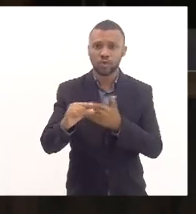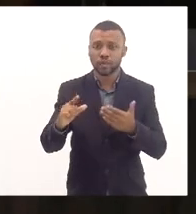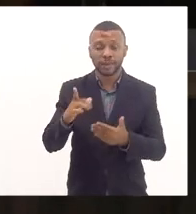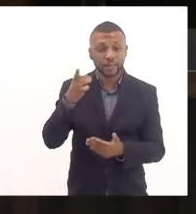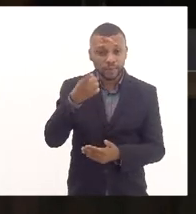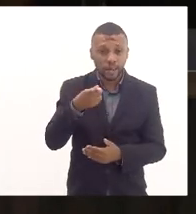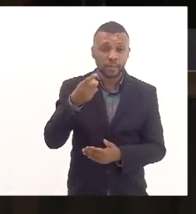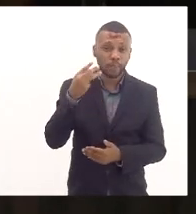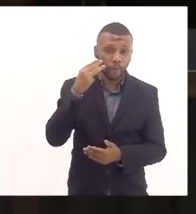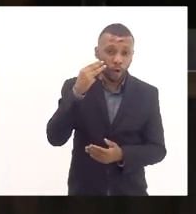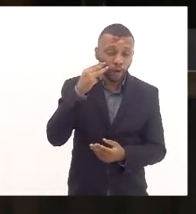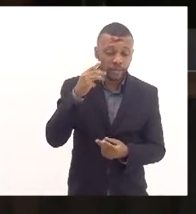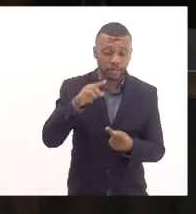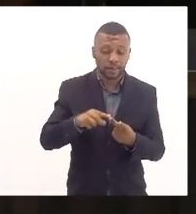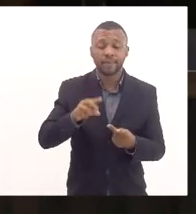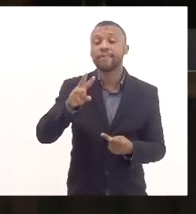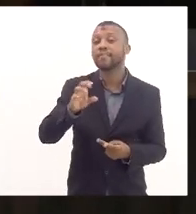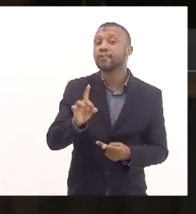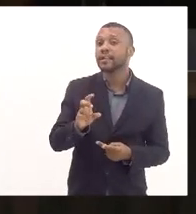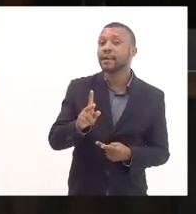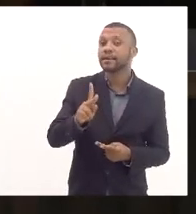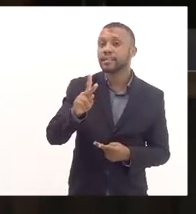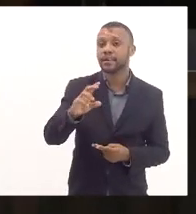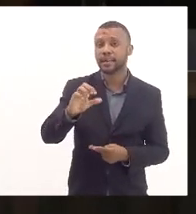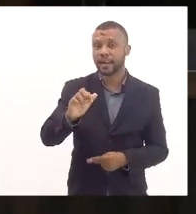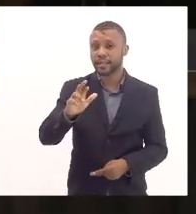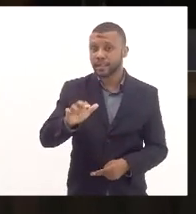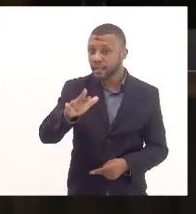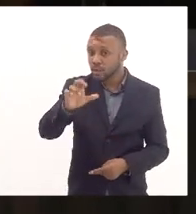dos deputados Mônica Francisco e waldeck Carneiro declara